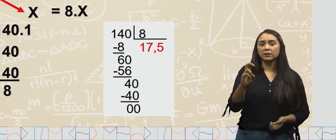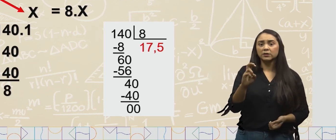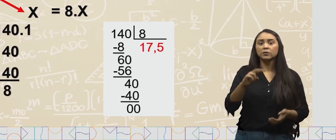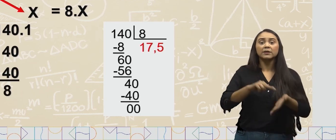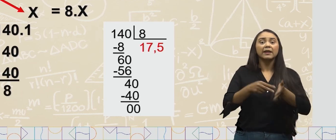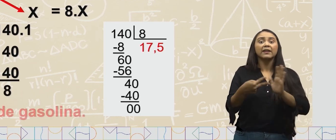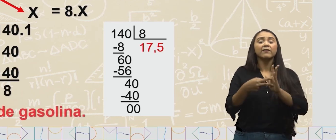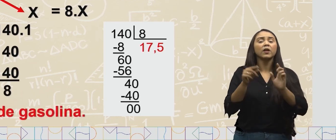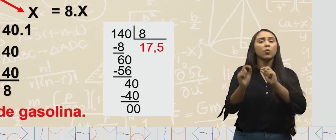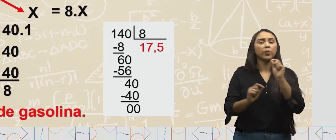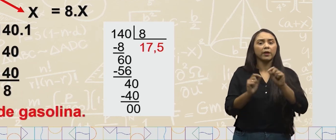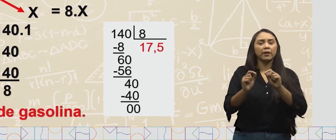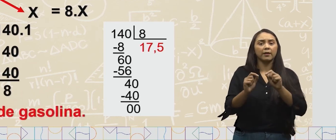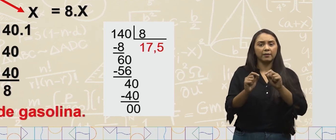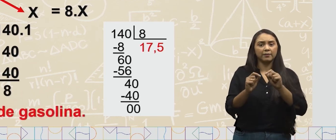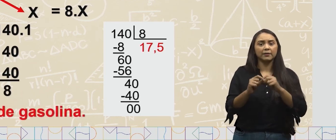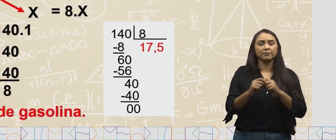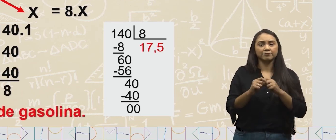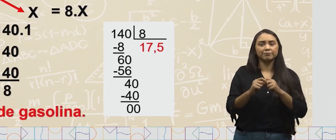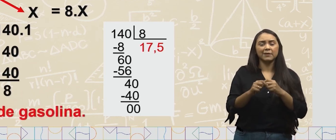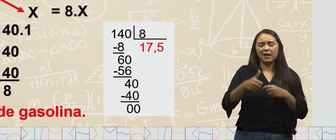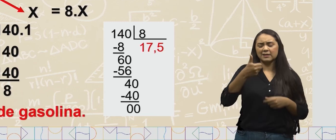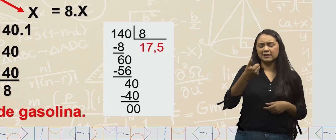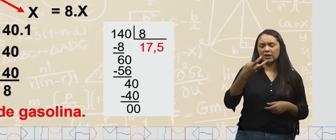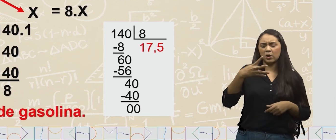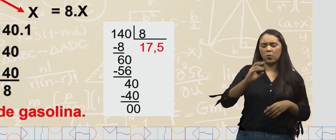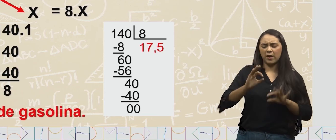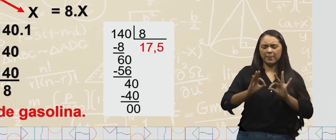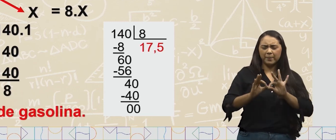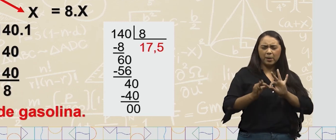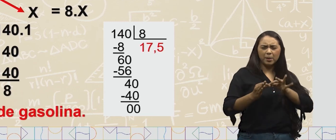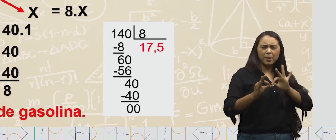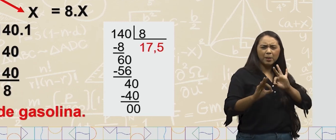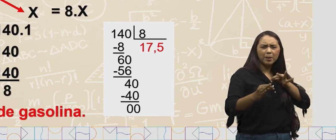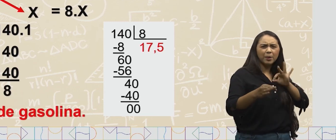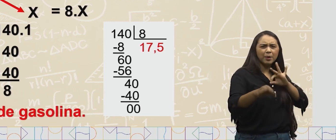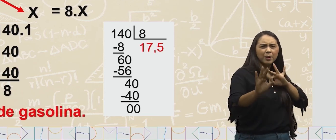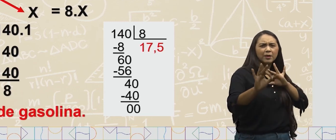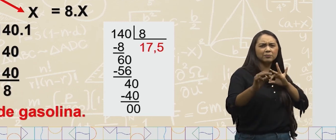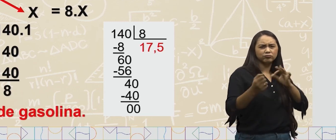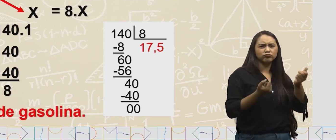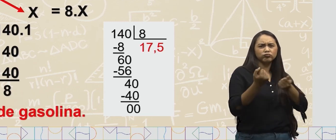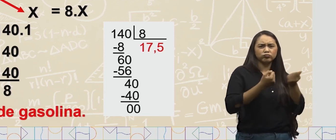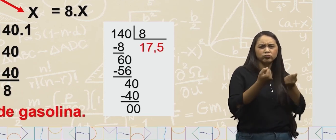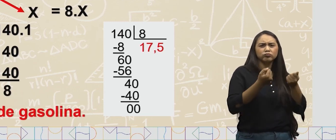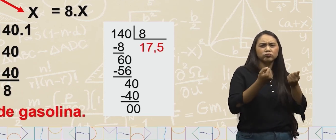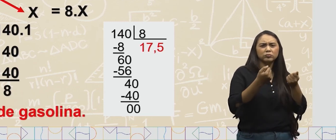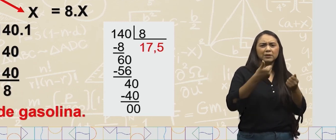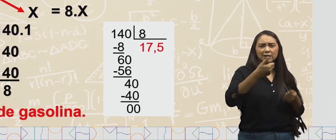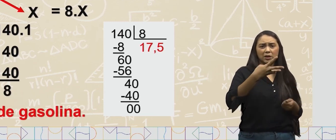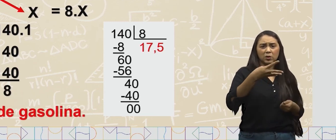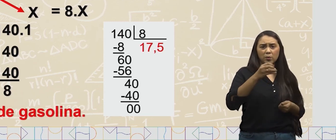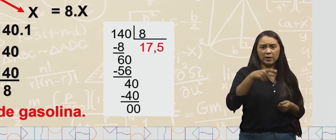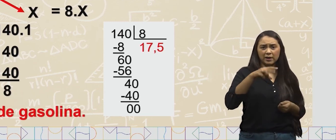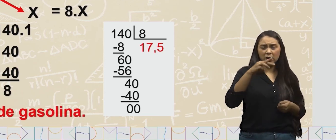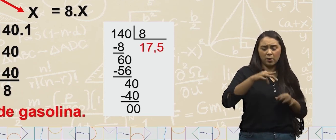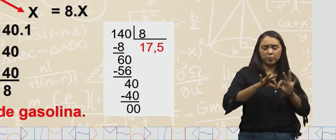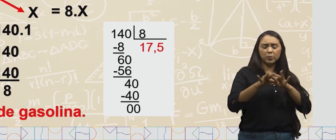17,5. Portanto, 140 quilômetros, ele vai gastar exatamente